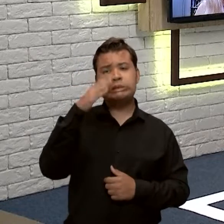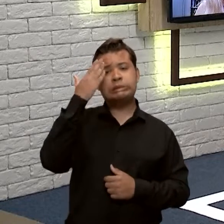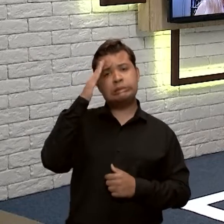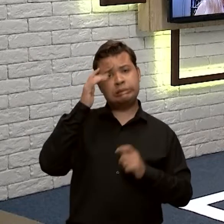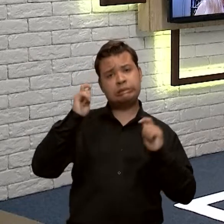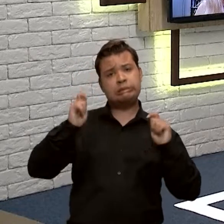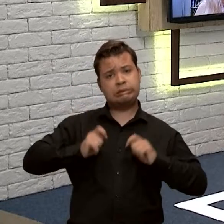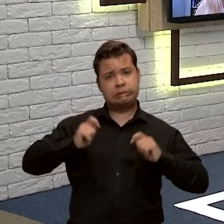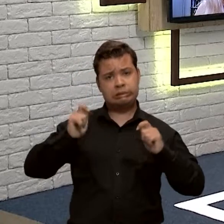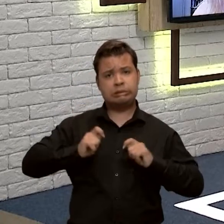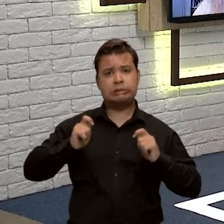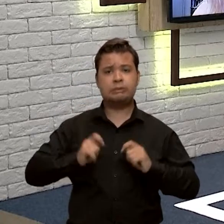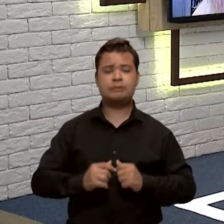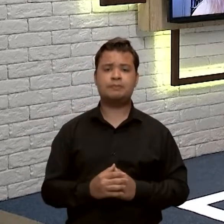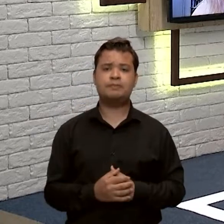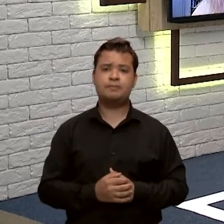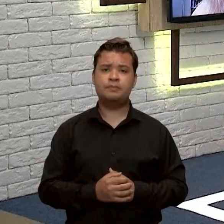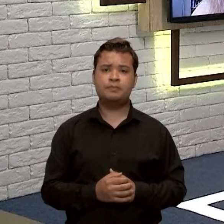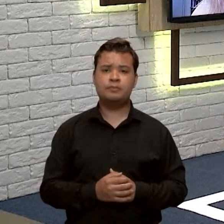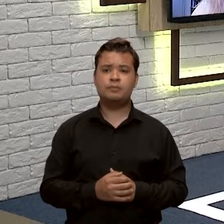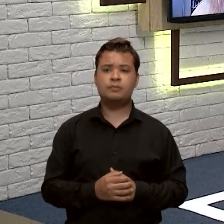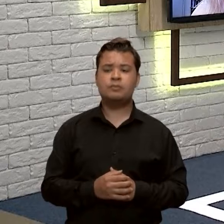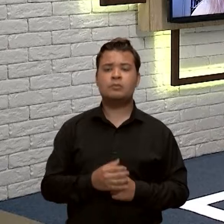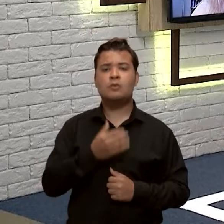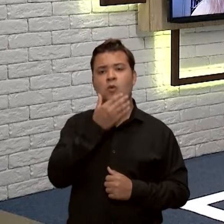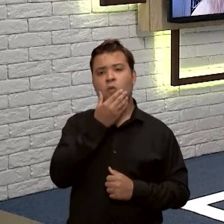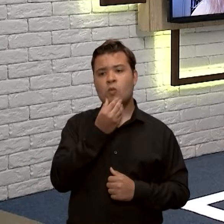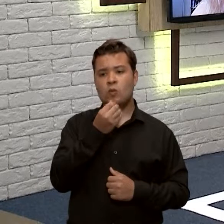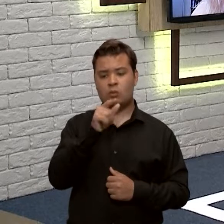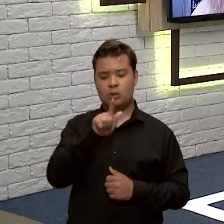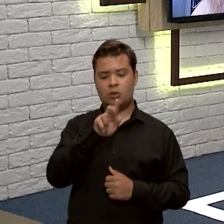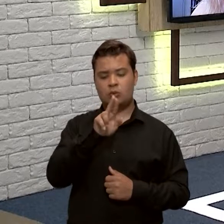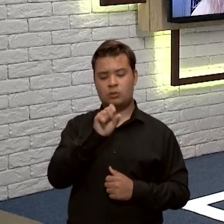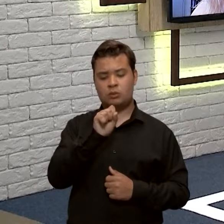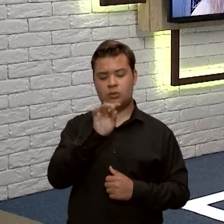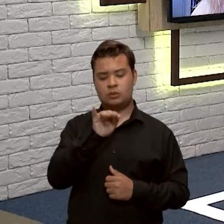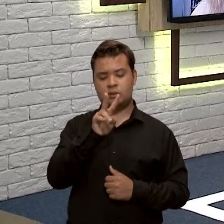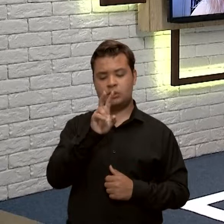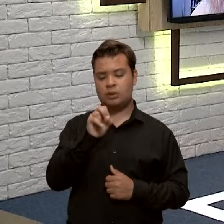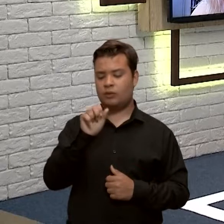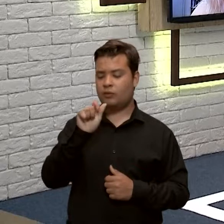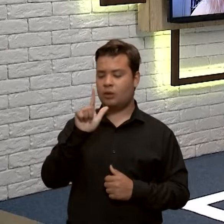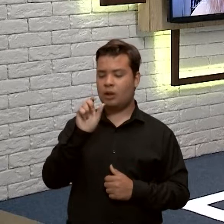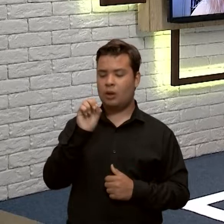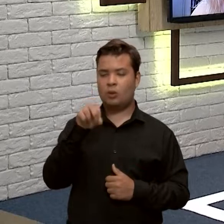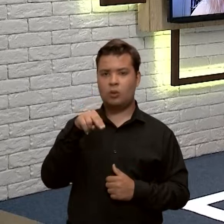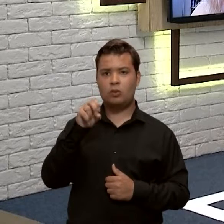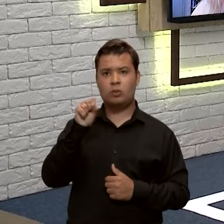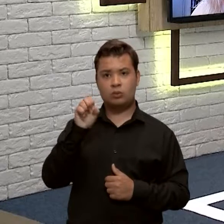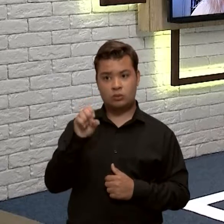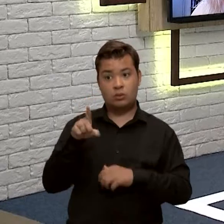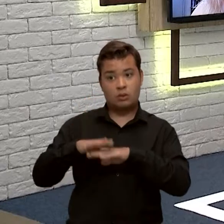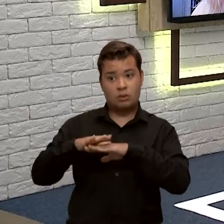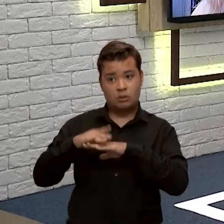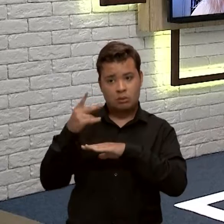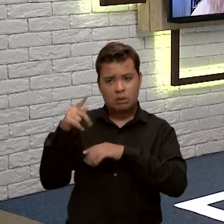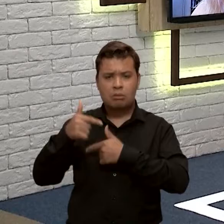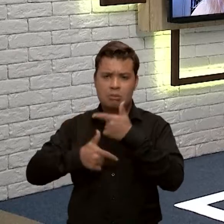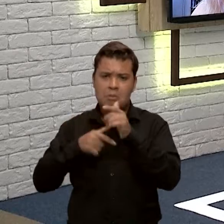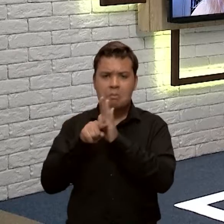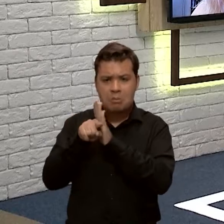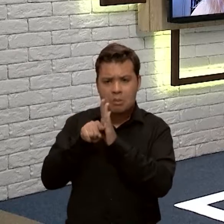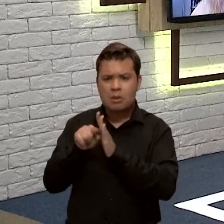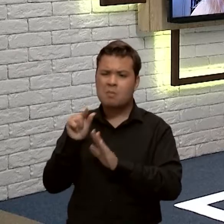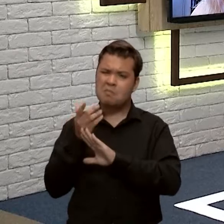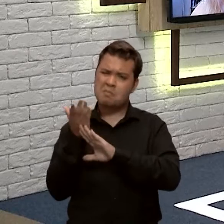entender. O Gustavo Alonso, um pesquisador, lançou recentemente, não muito